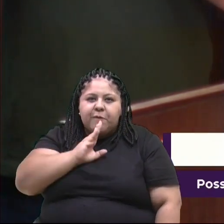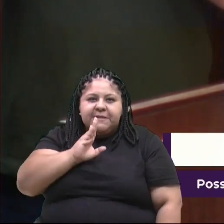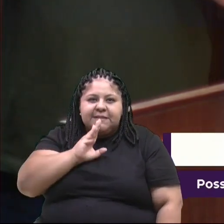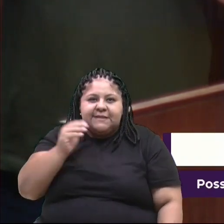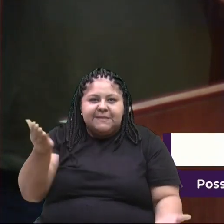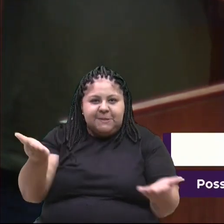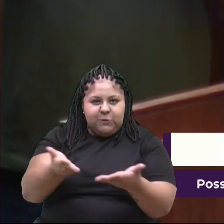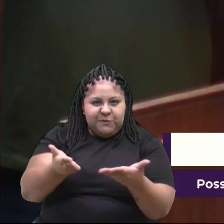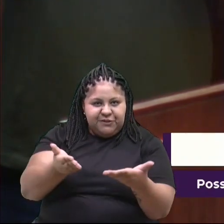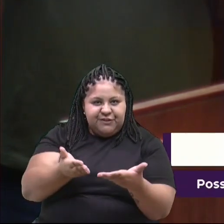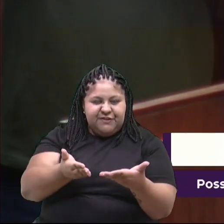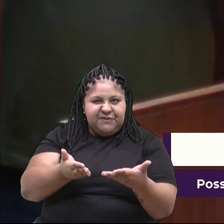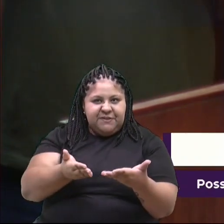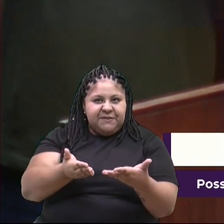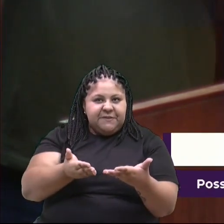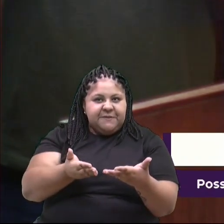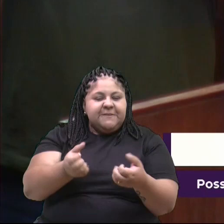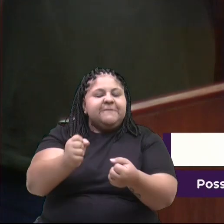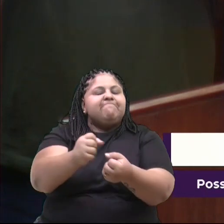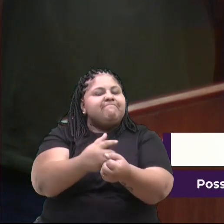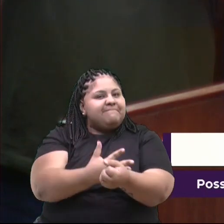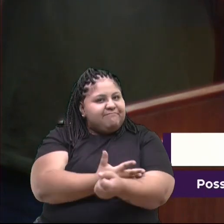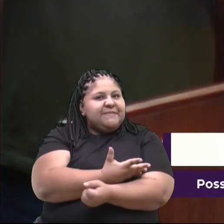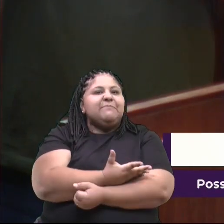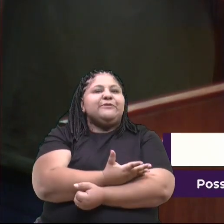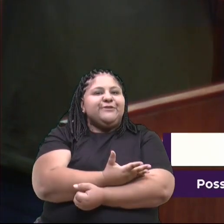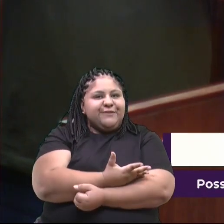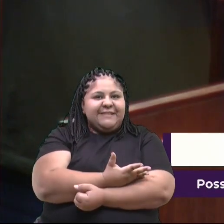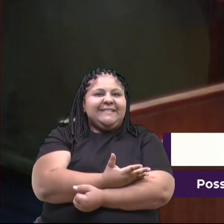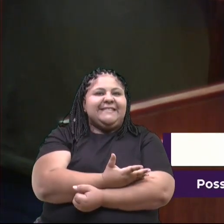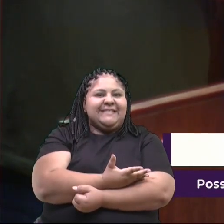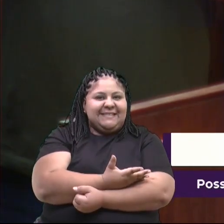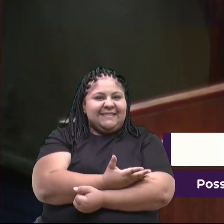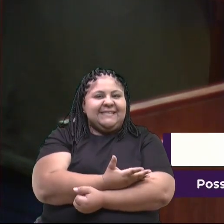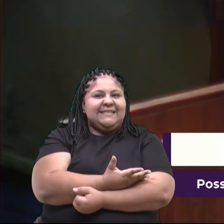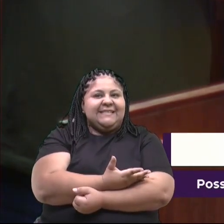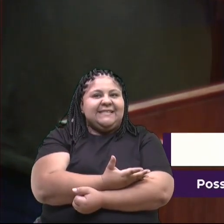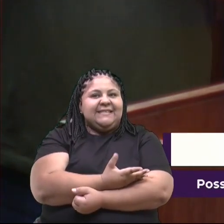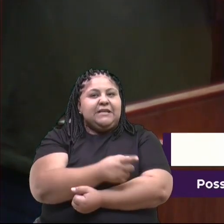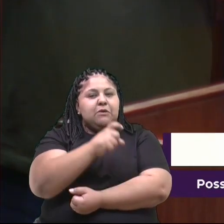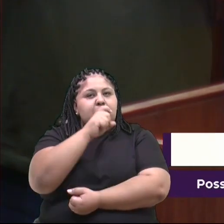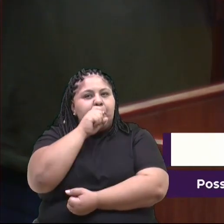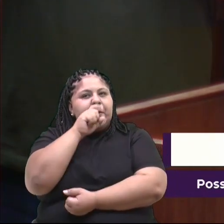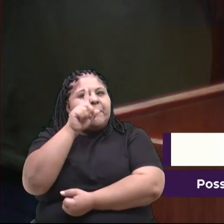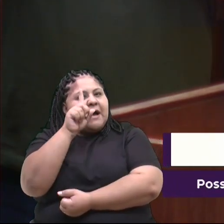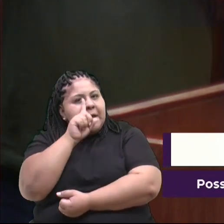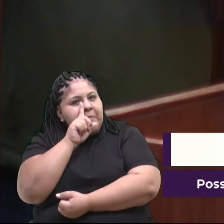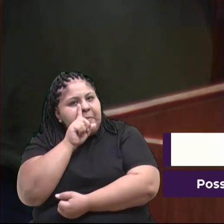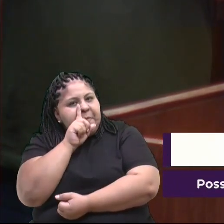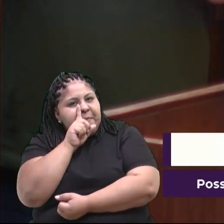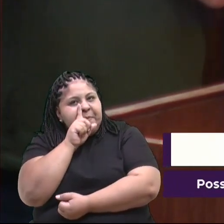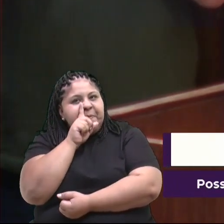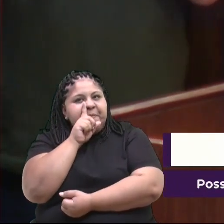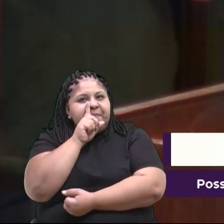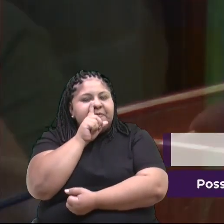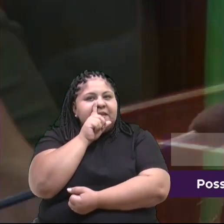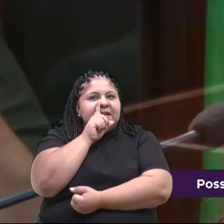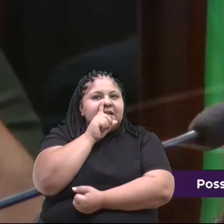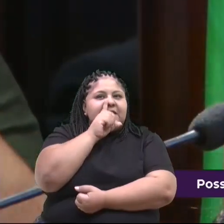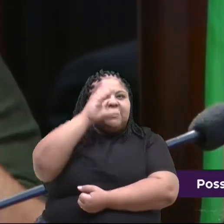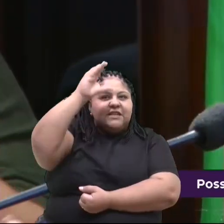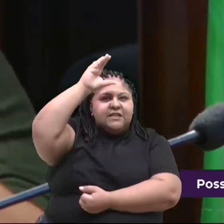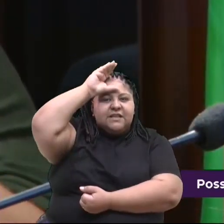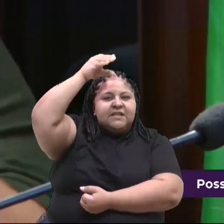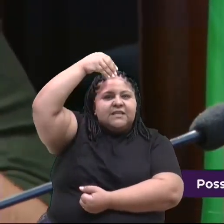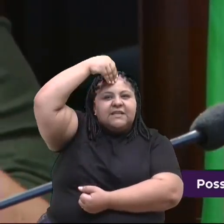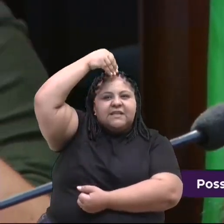plateia me emociona. Os meus pais, os meus tios e dindos,